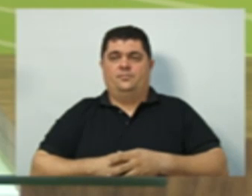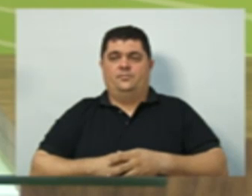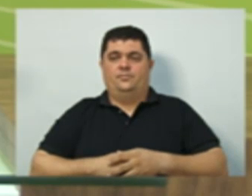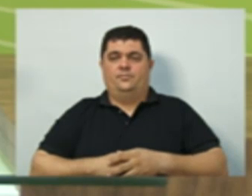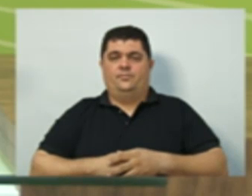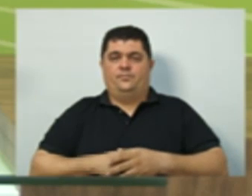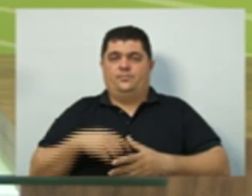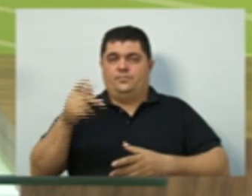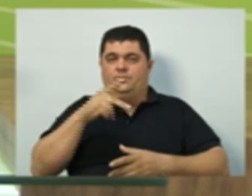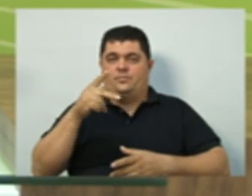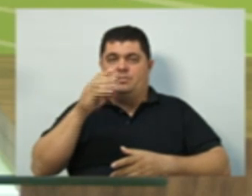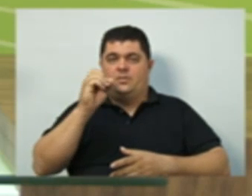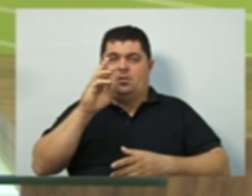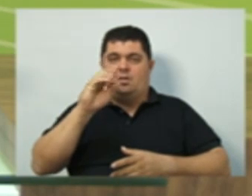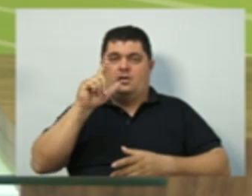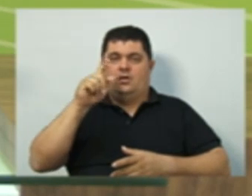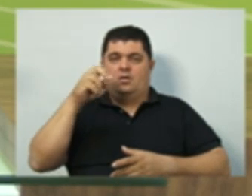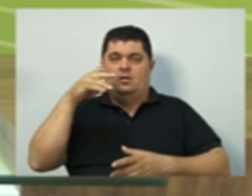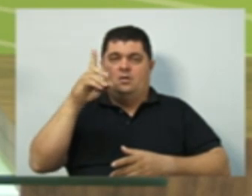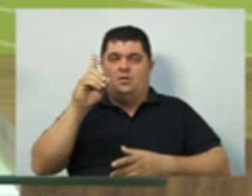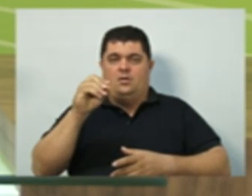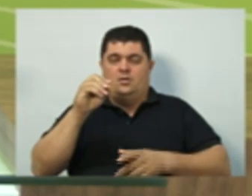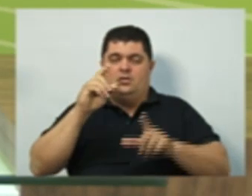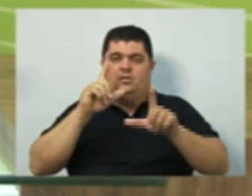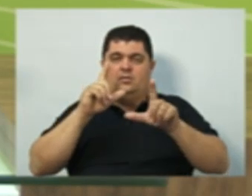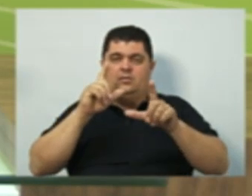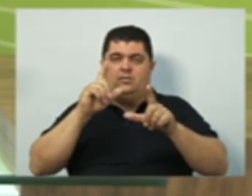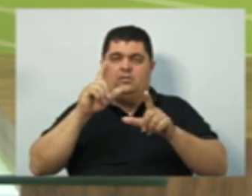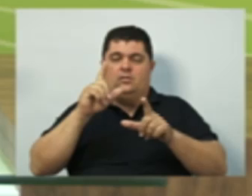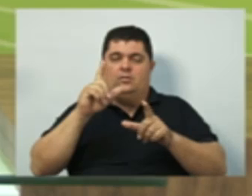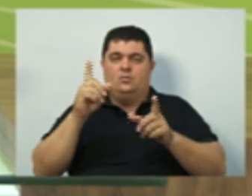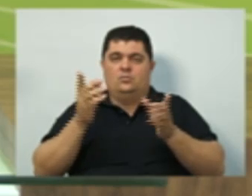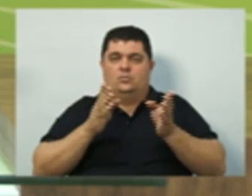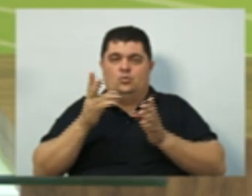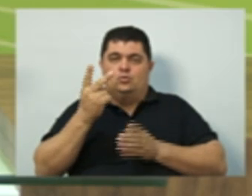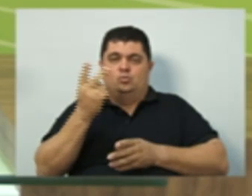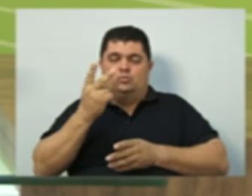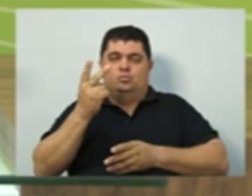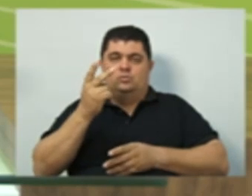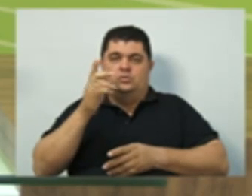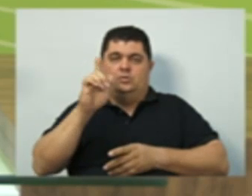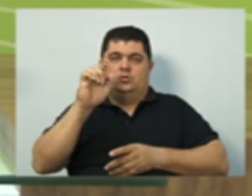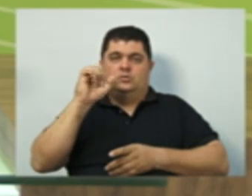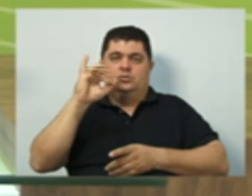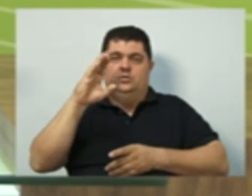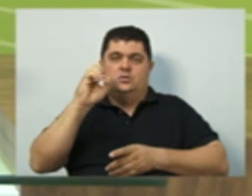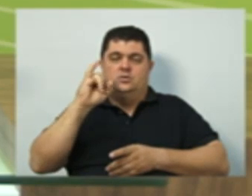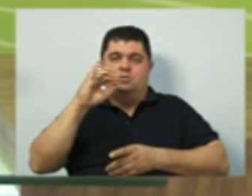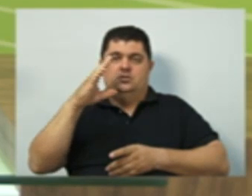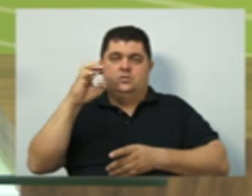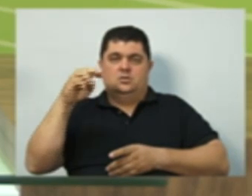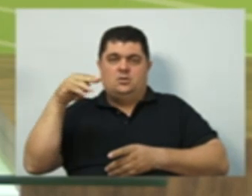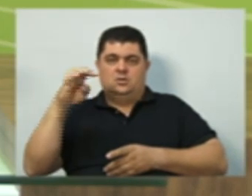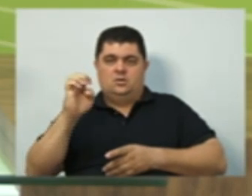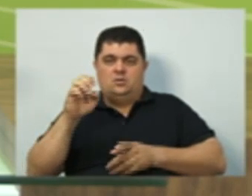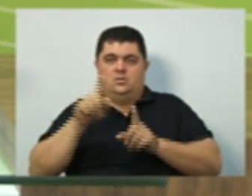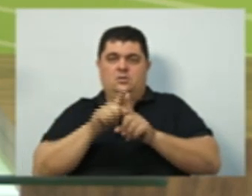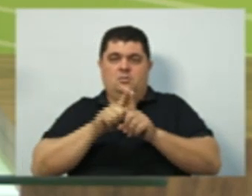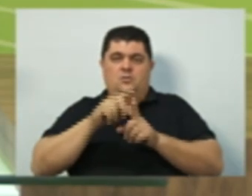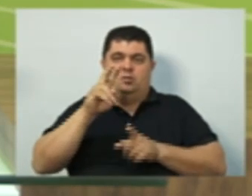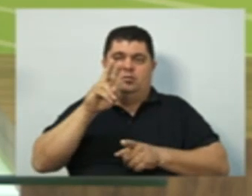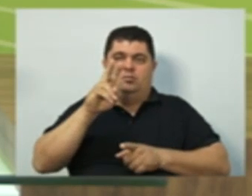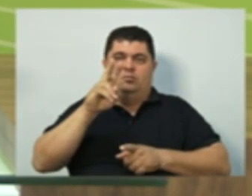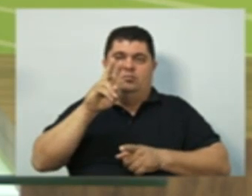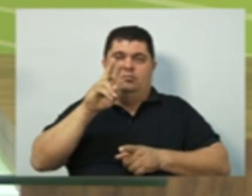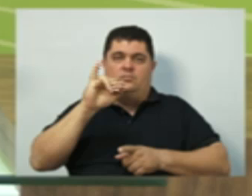O professor Orlando de Souza está respondendo aqui que a dupla Geiciane e Vitória Lohane estão jogando na letra E.